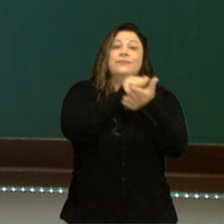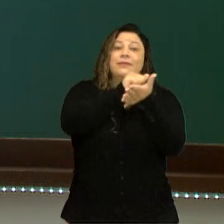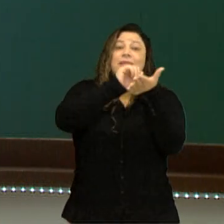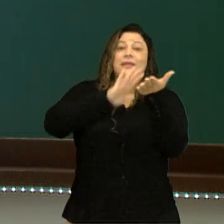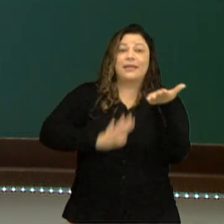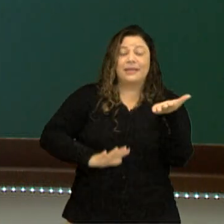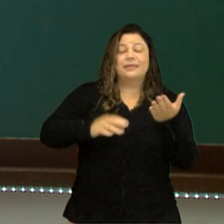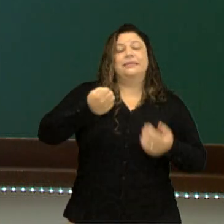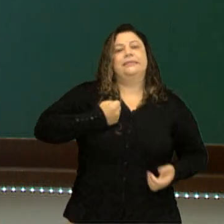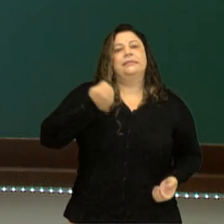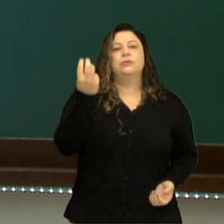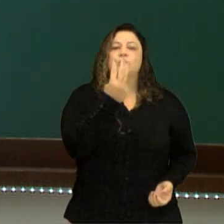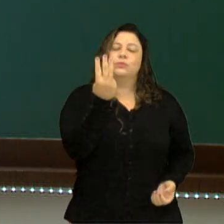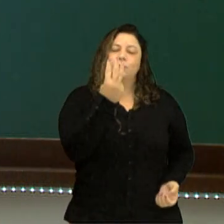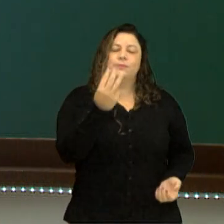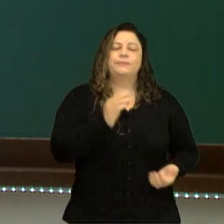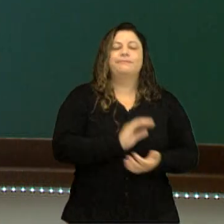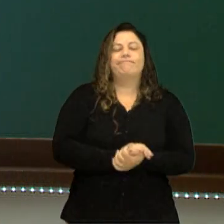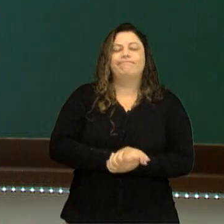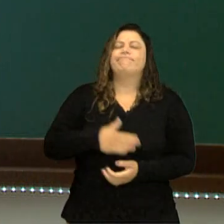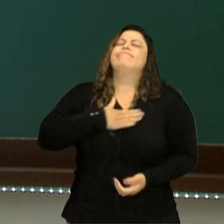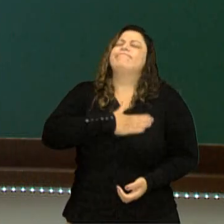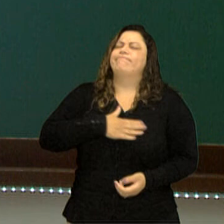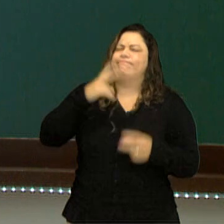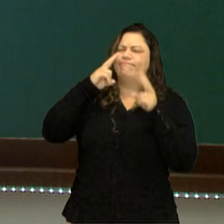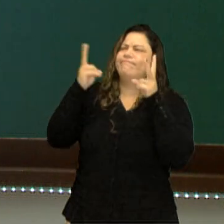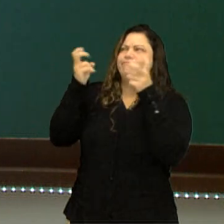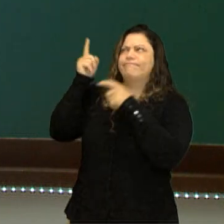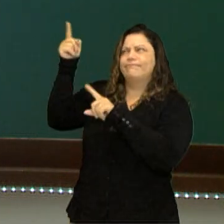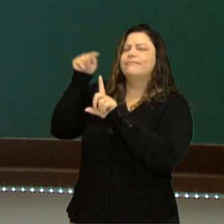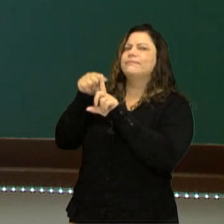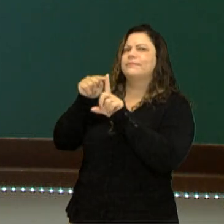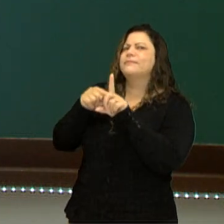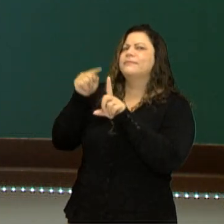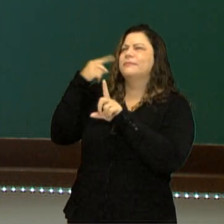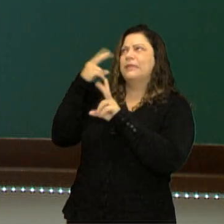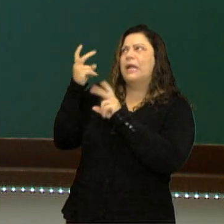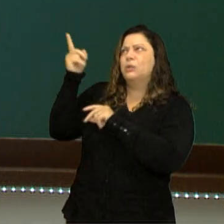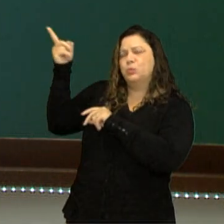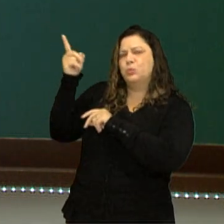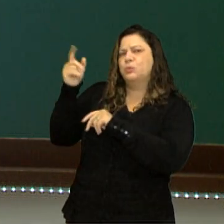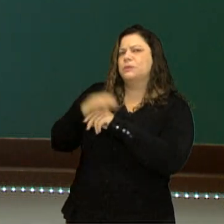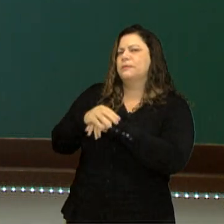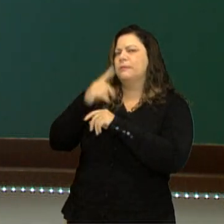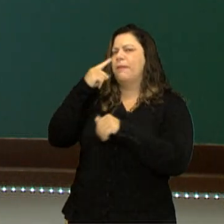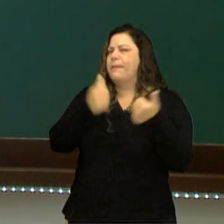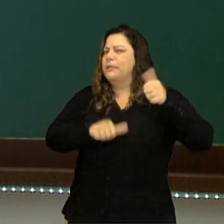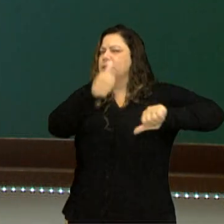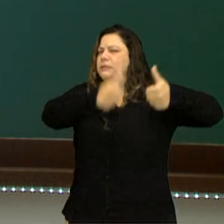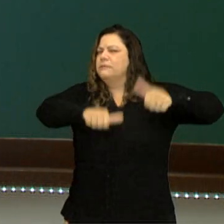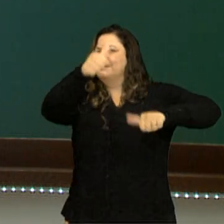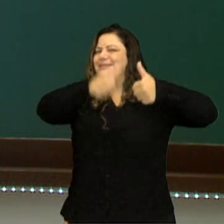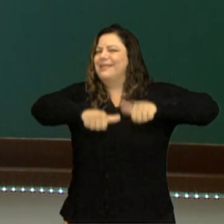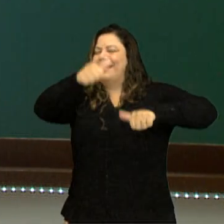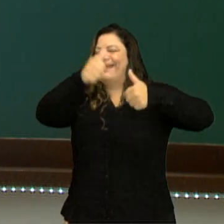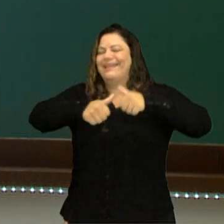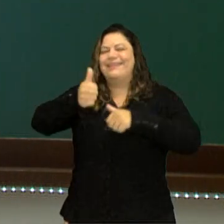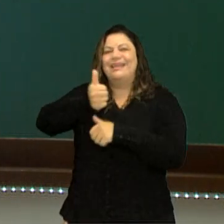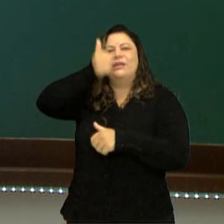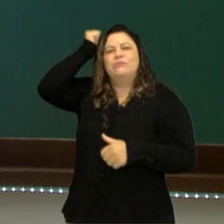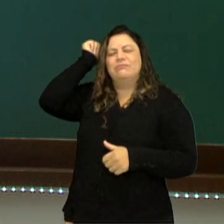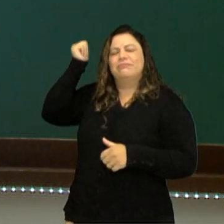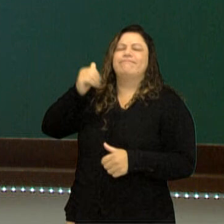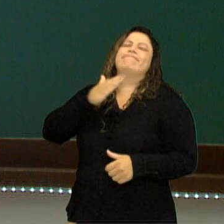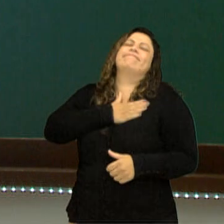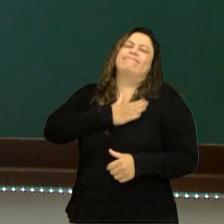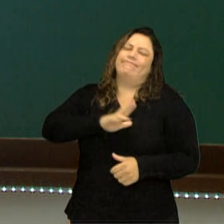para o terceiro exercício, que eu gosto bastante desse tipo de exercício, e é um exercício que os avaliadores de vestibular adoram, gente. Então, muita